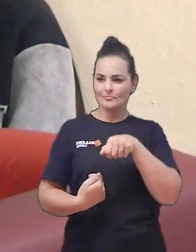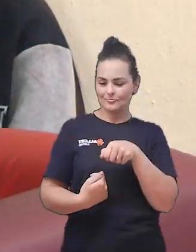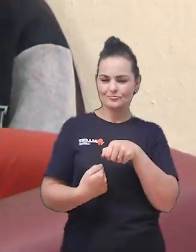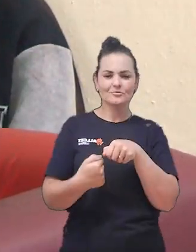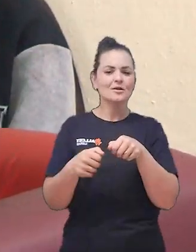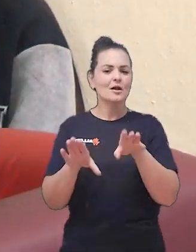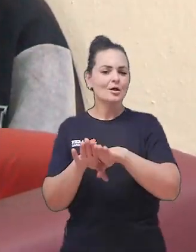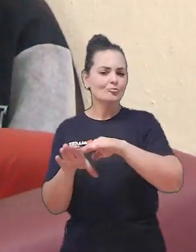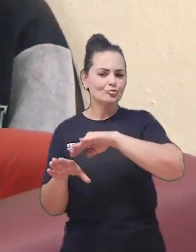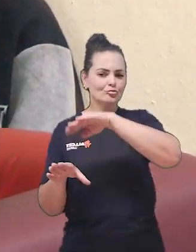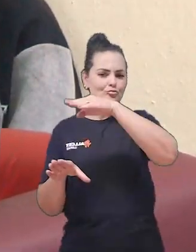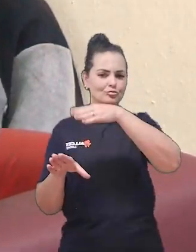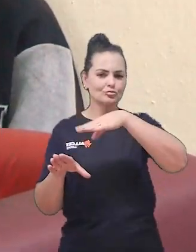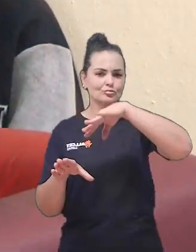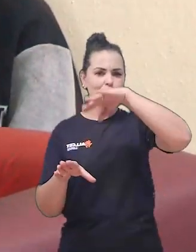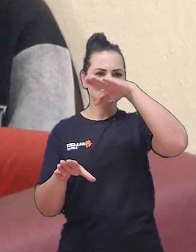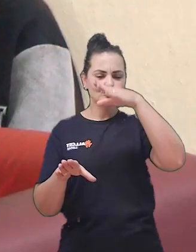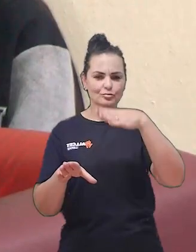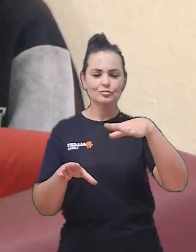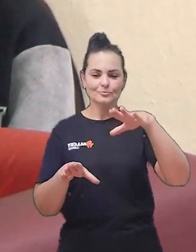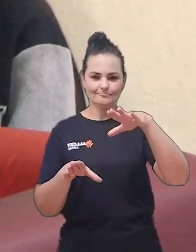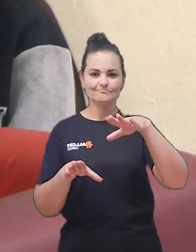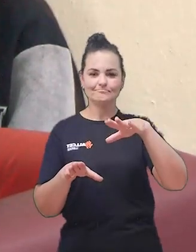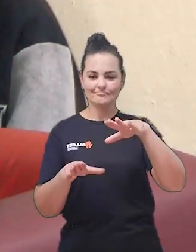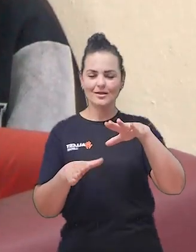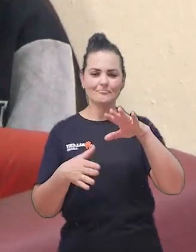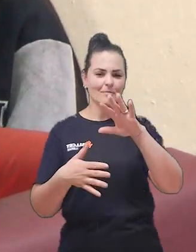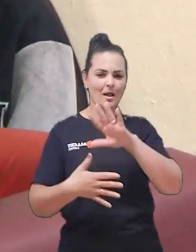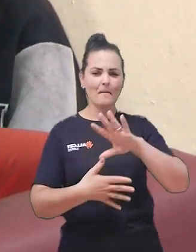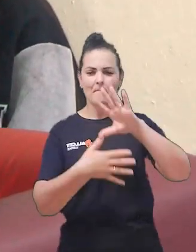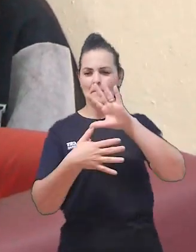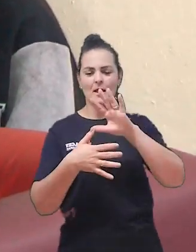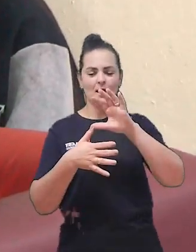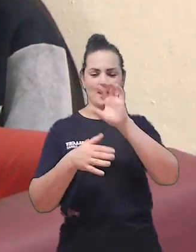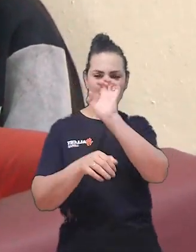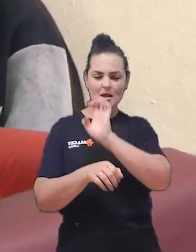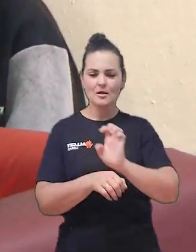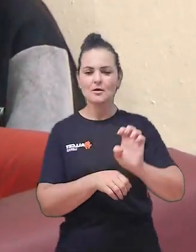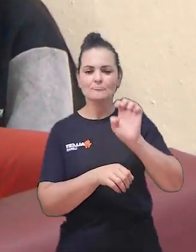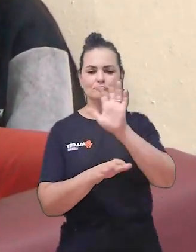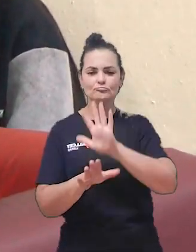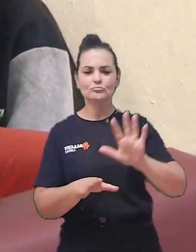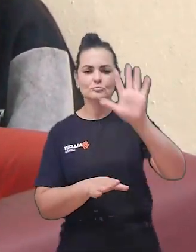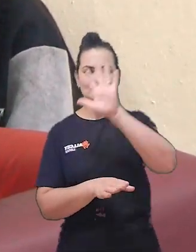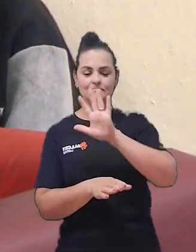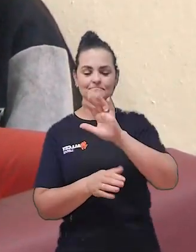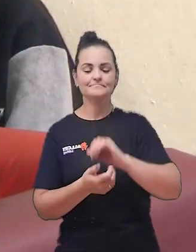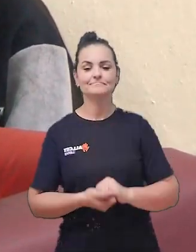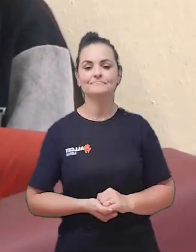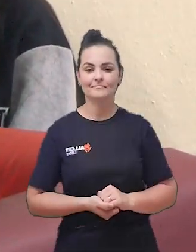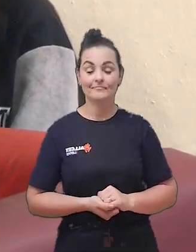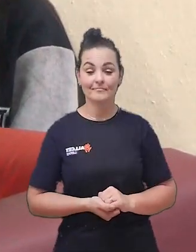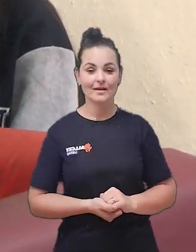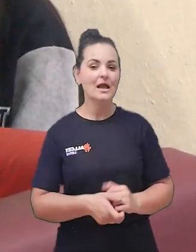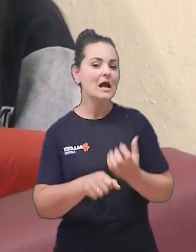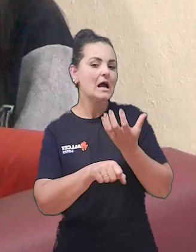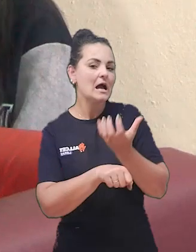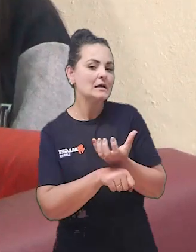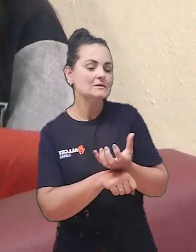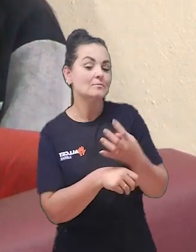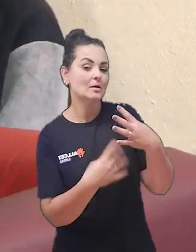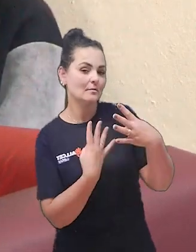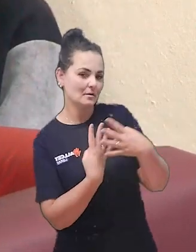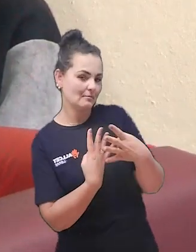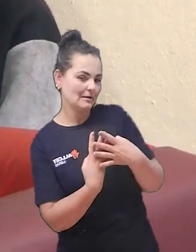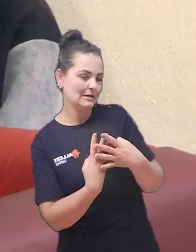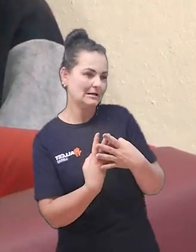o relevo do nosso estado, país, e o relevo do mundo. Mas matemática eu não era